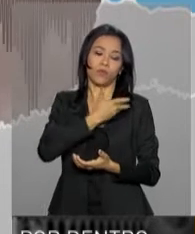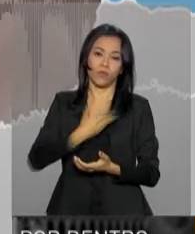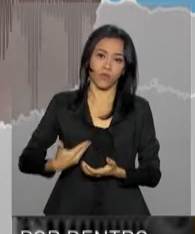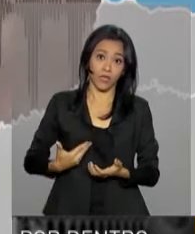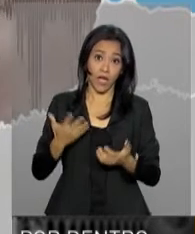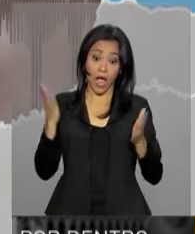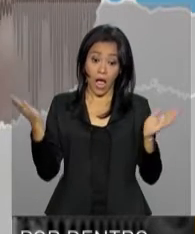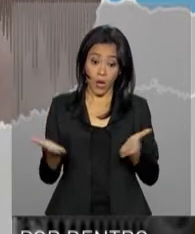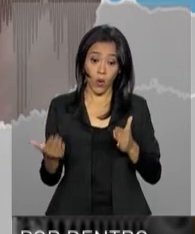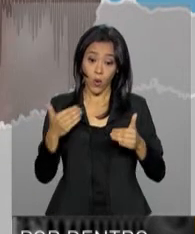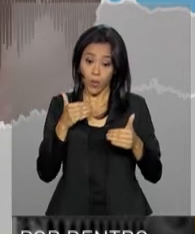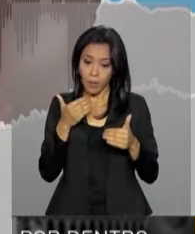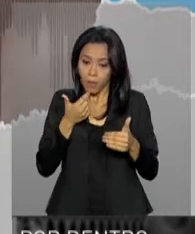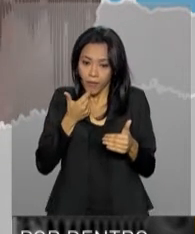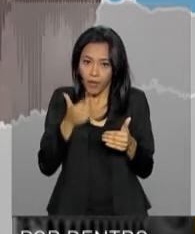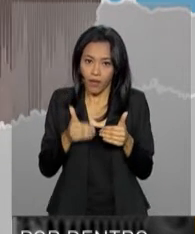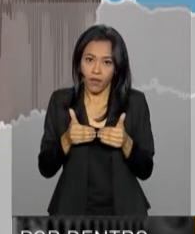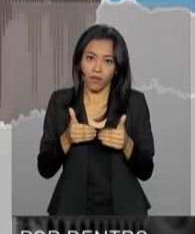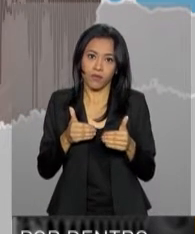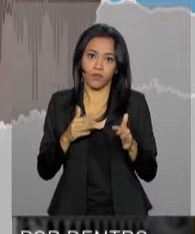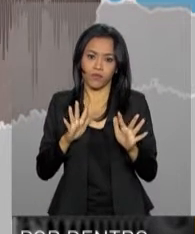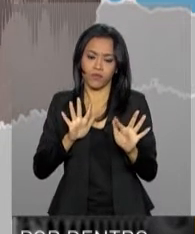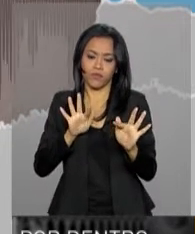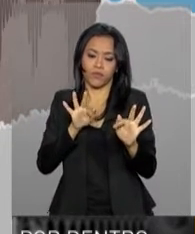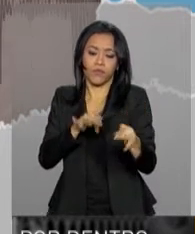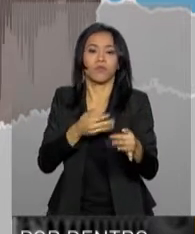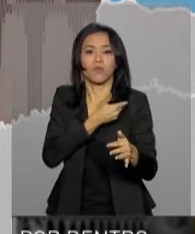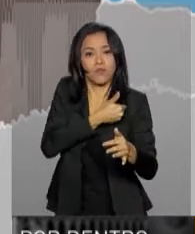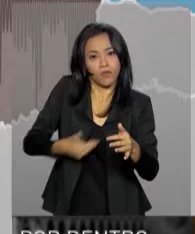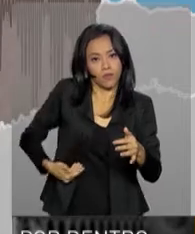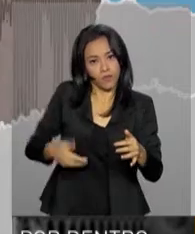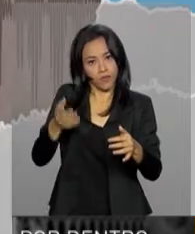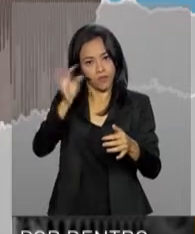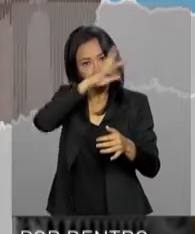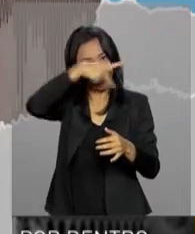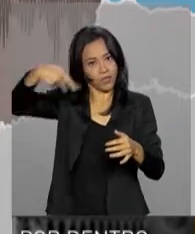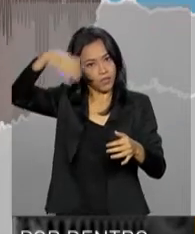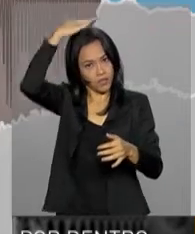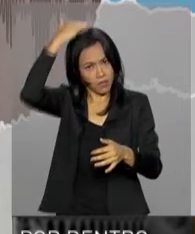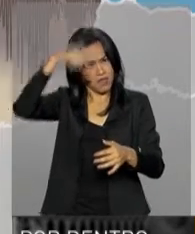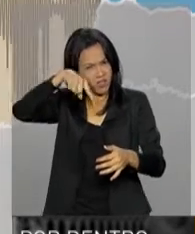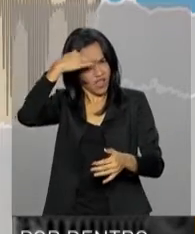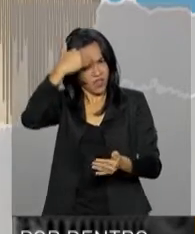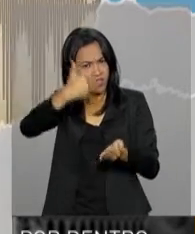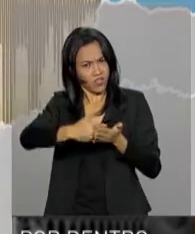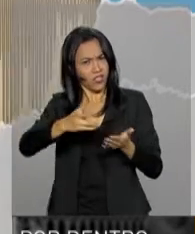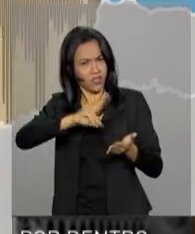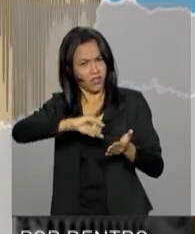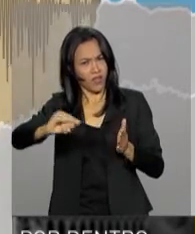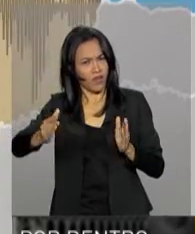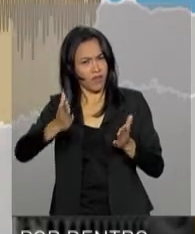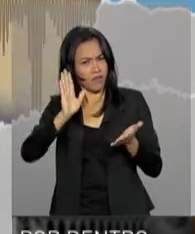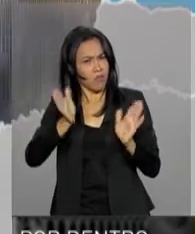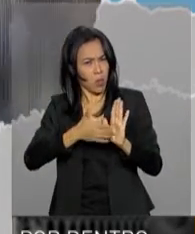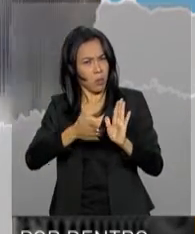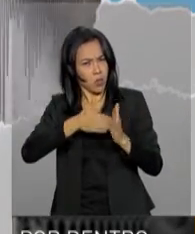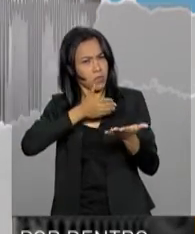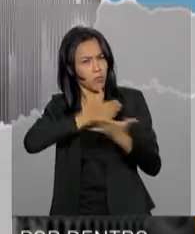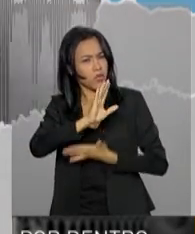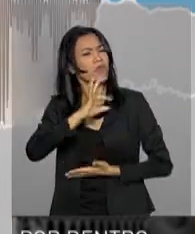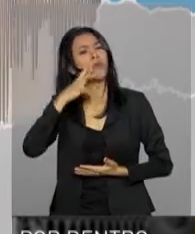nos seis meses finais do governo temer o senhor acredita na aprovação de alguma reforma o que acha que vem pela frente